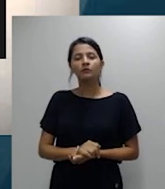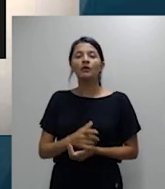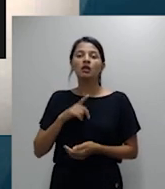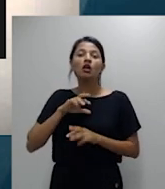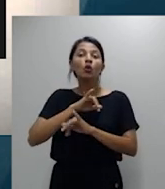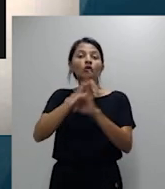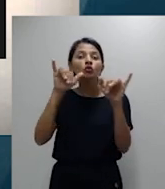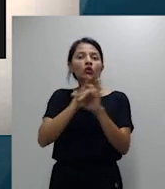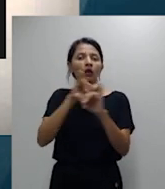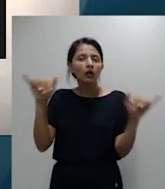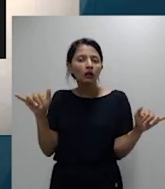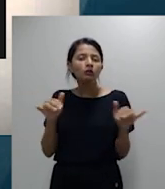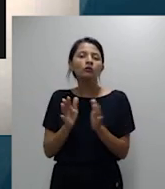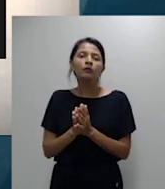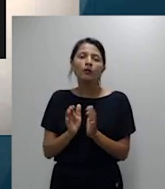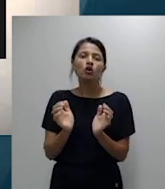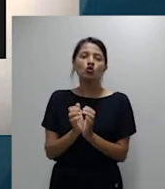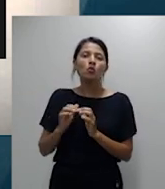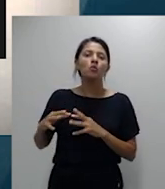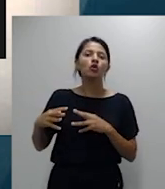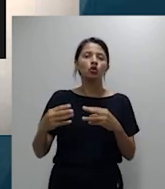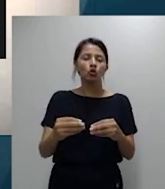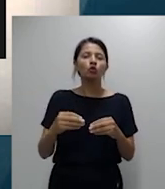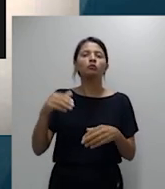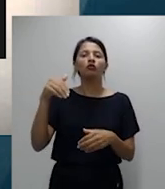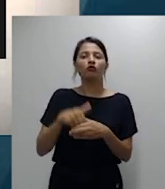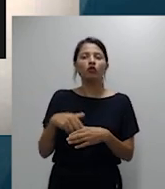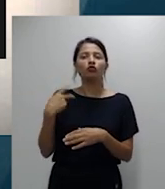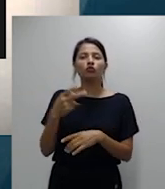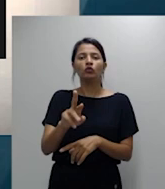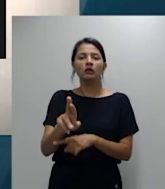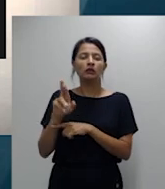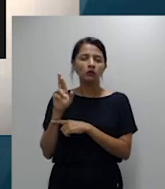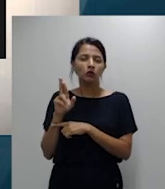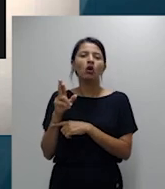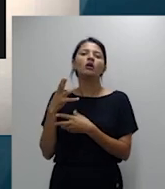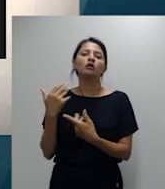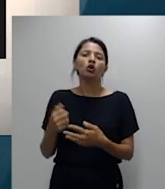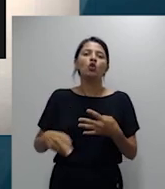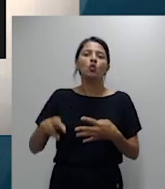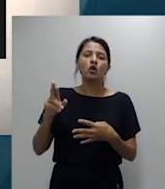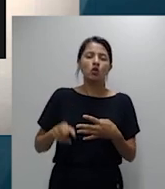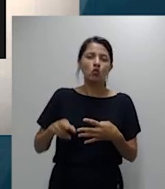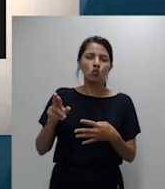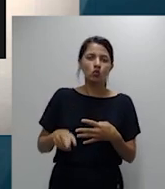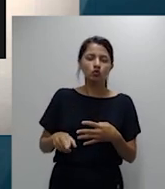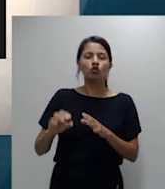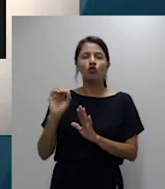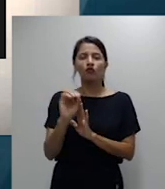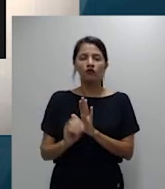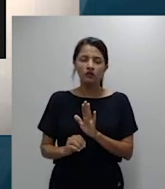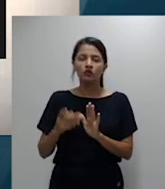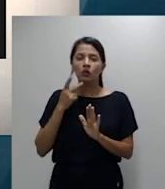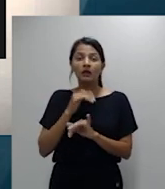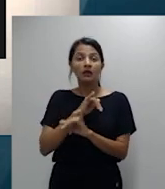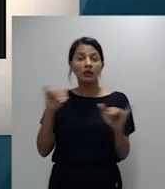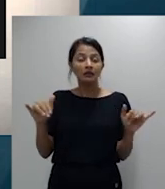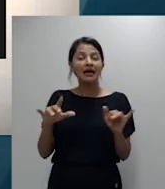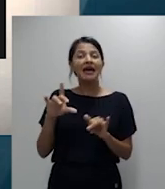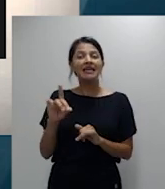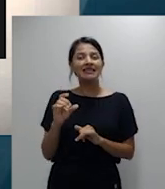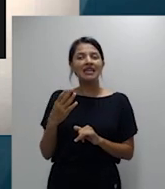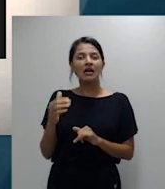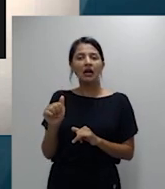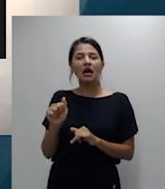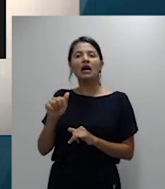resultado a a tonalidade entre o voto do relator conheceu do recurso para de ofício declarar de cabeça do direito